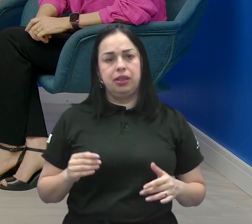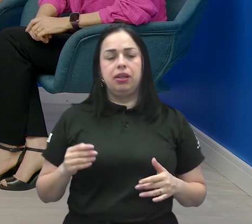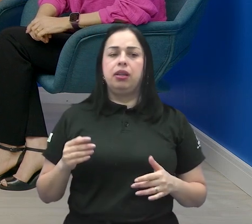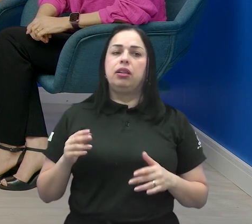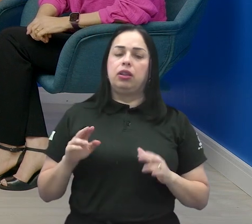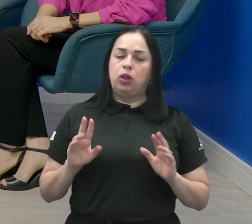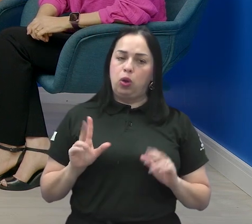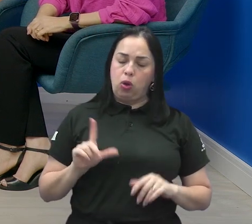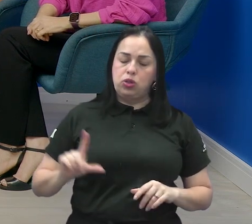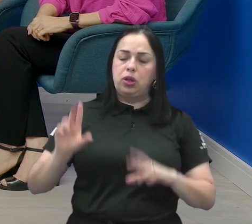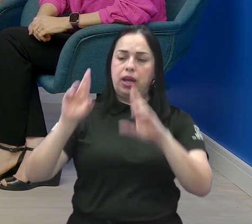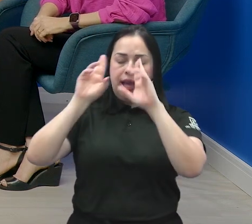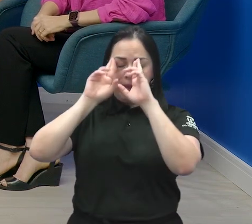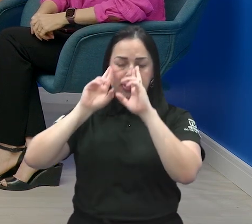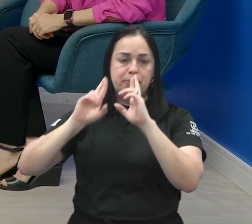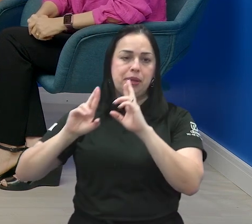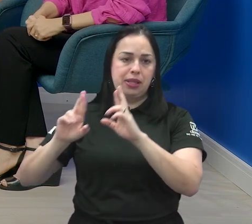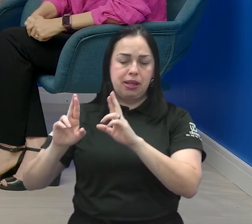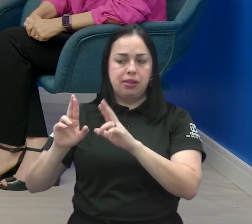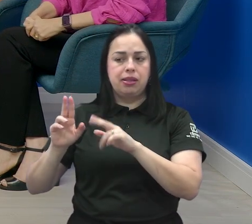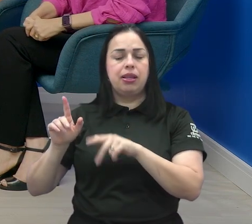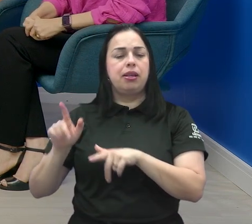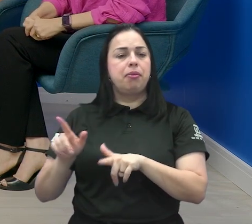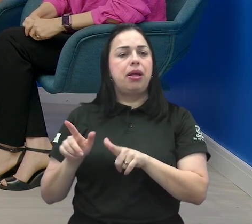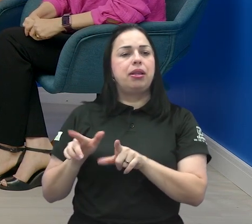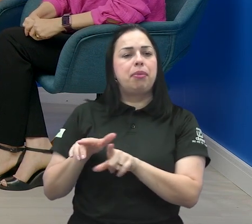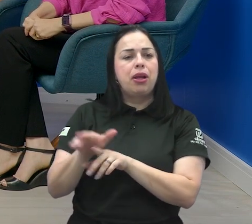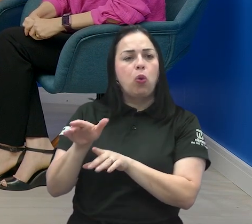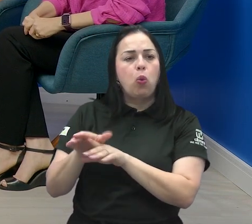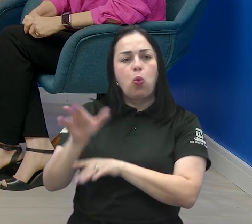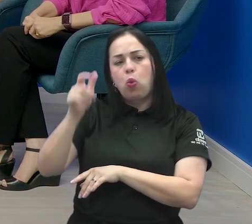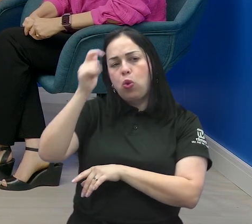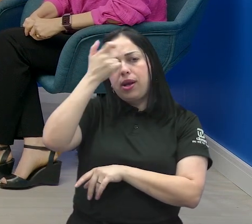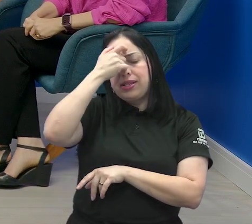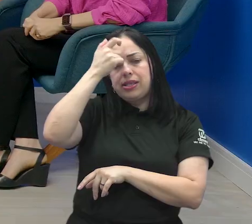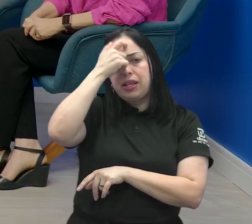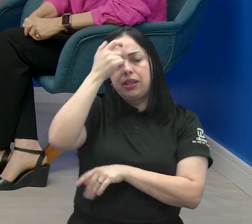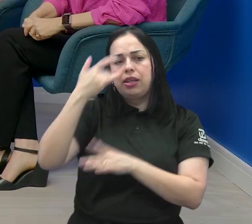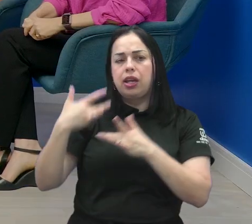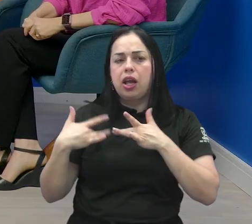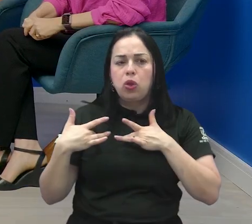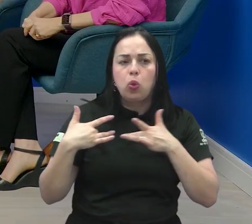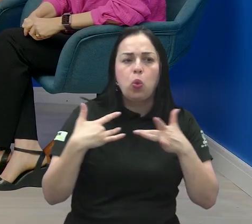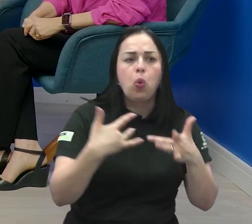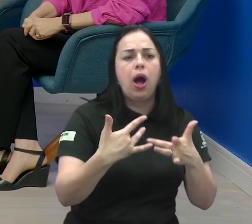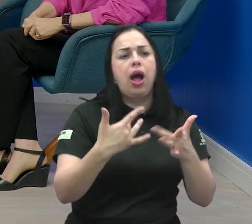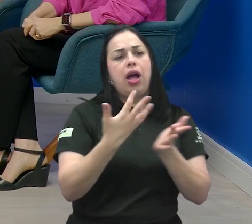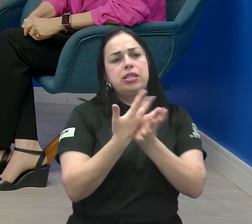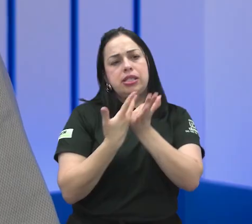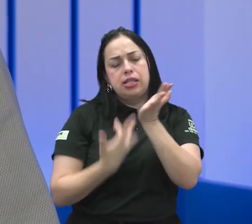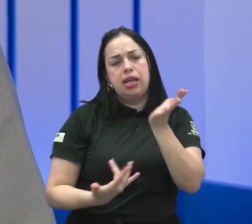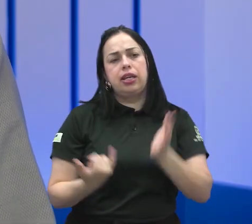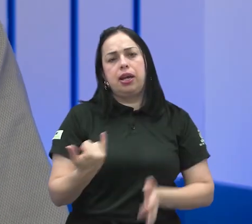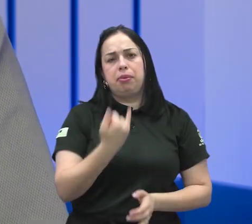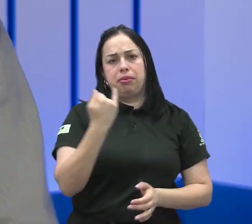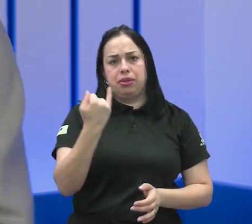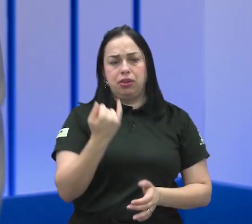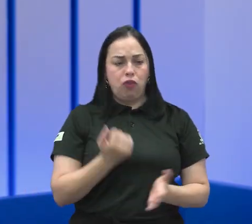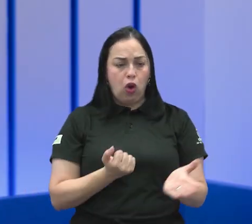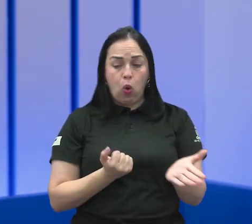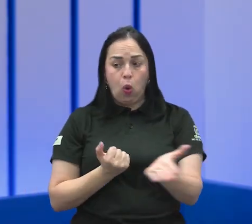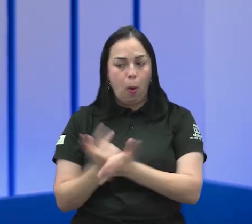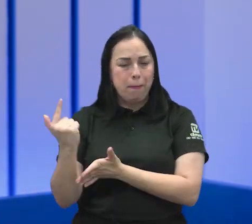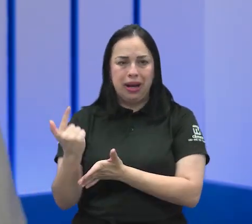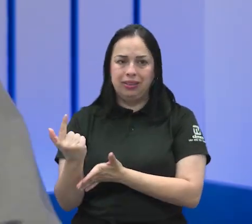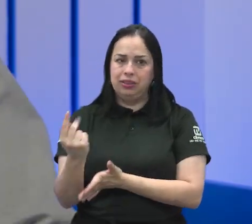que respeitar muito o doador e é muito importante conscientizar as pessoas da importância da doação de sangue. Doação de sangue, a gente não compra